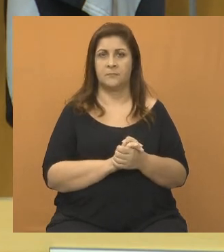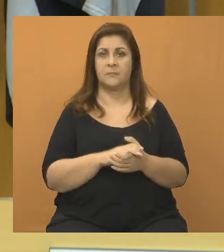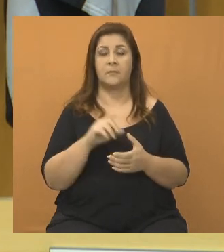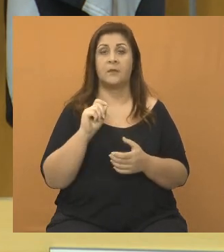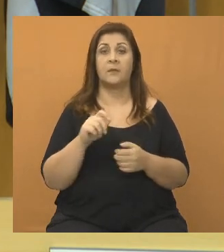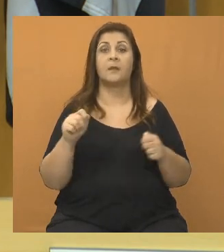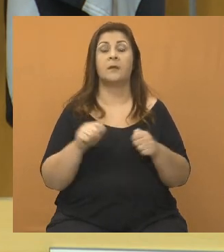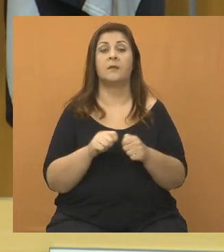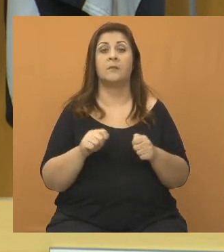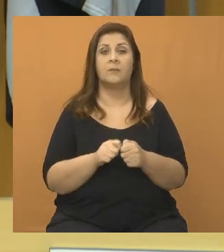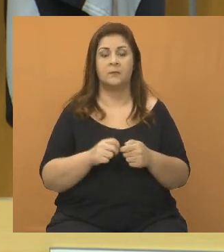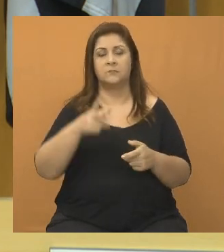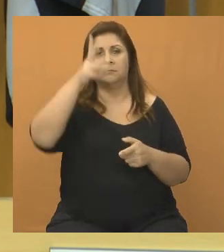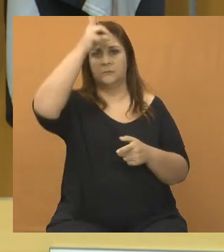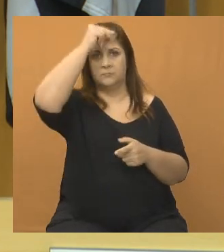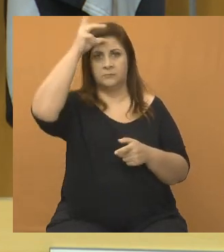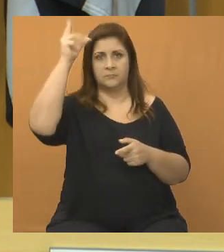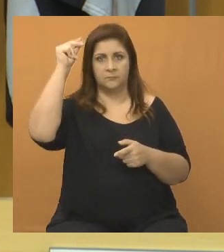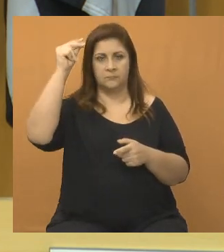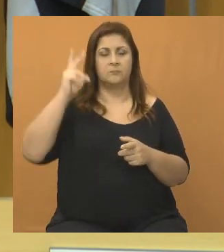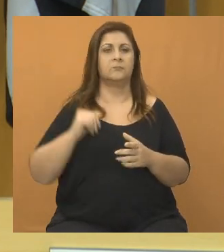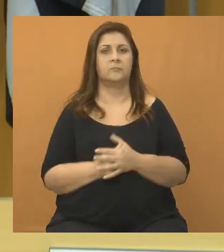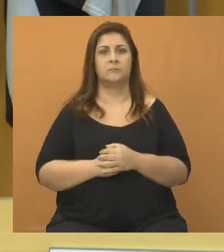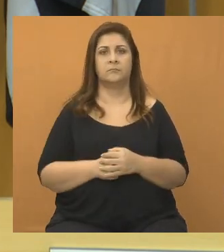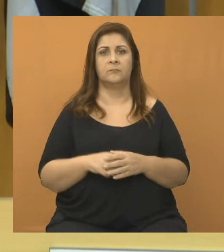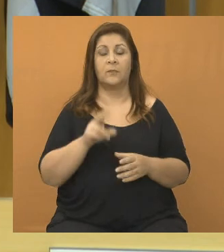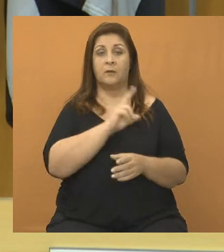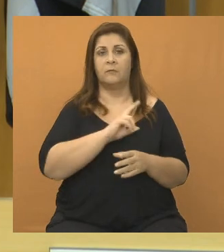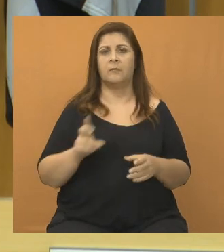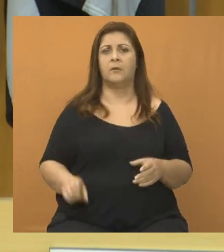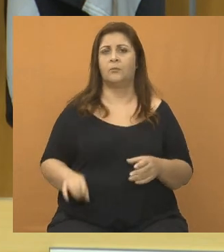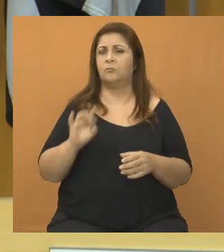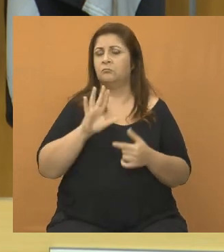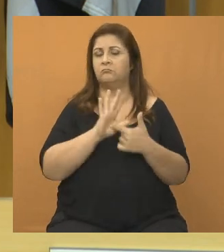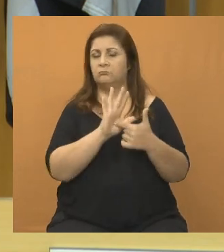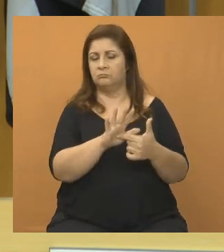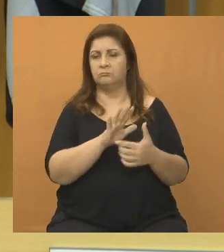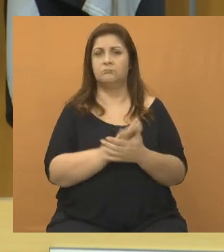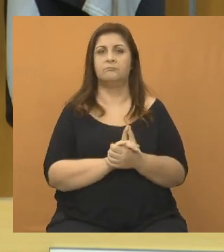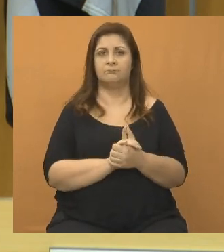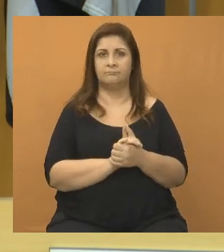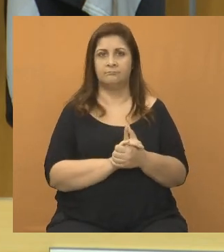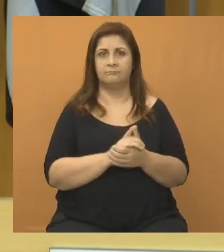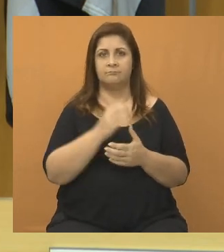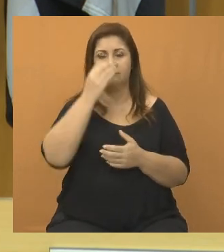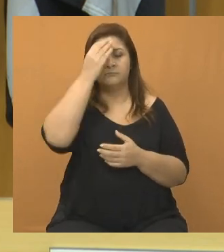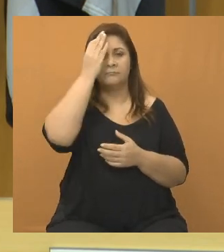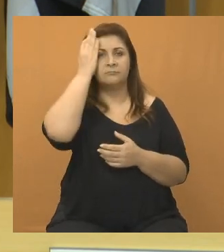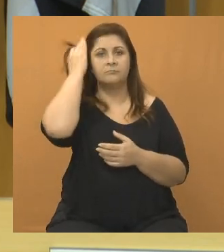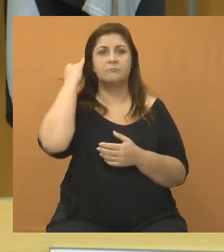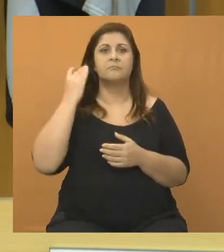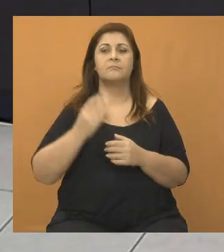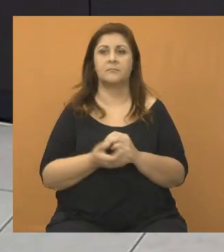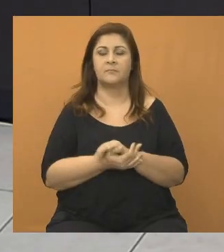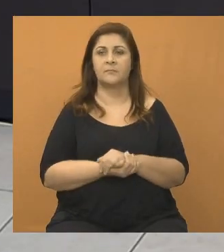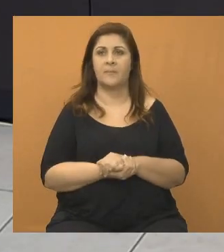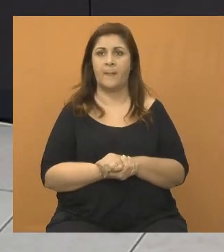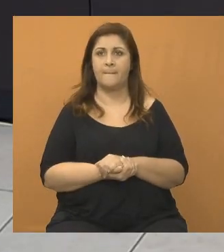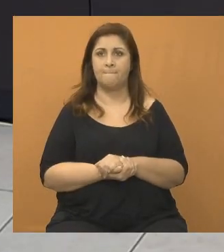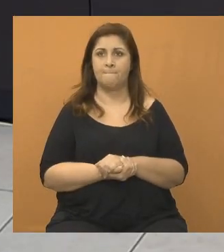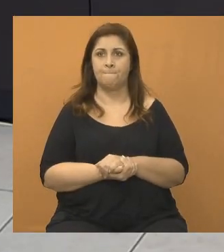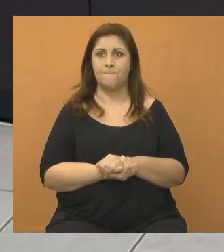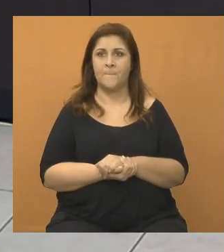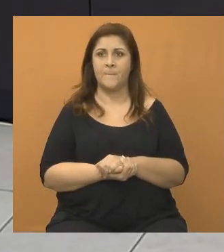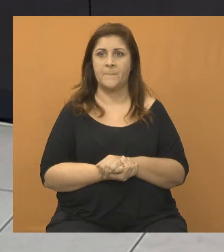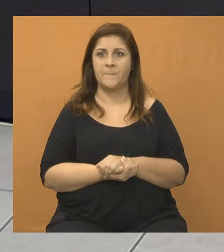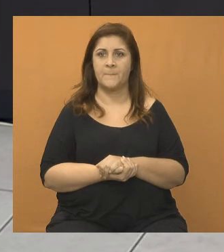continua executando é a prefeitura. Só o vereador só indica para a gente viabiliza que seja que ocorra. Correto. Quando o